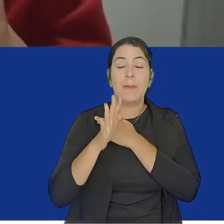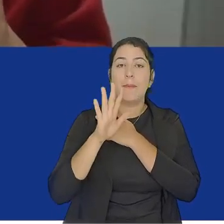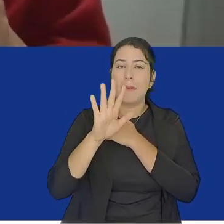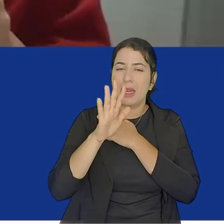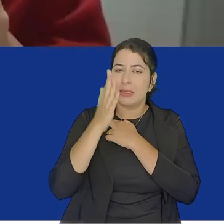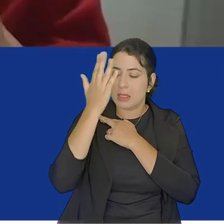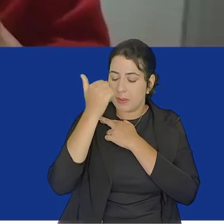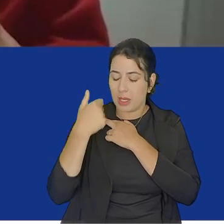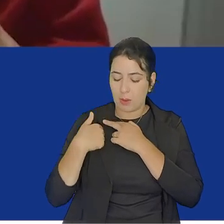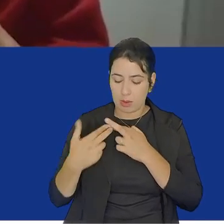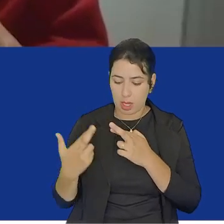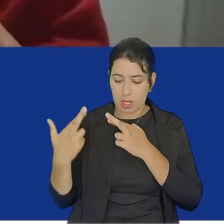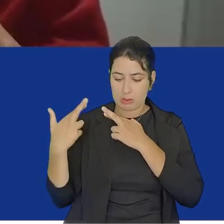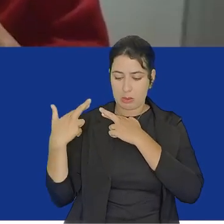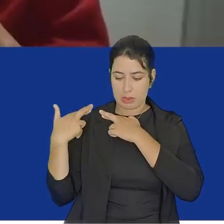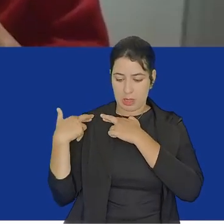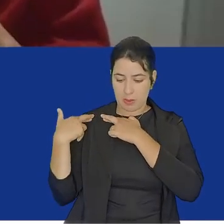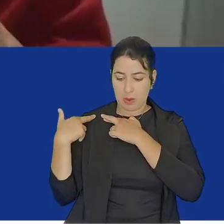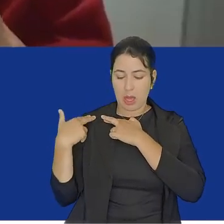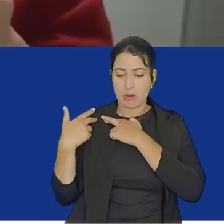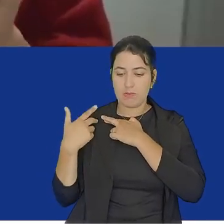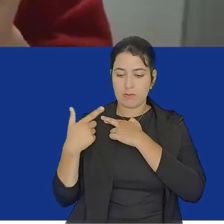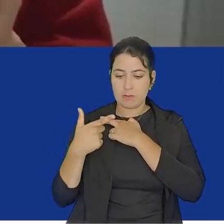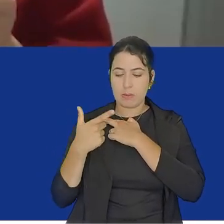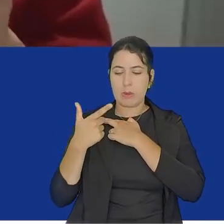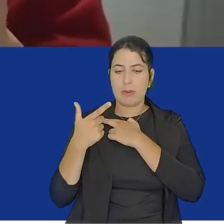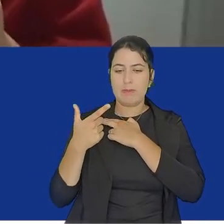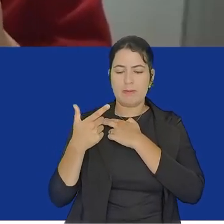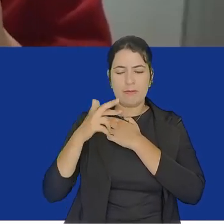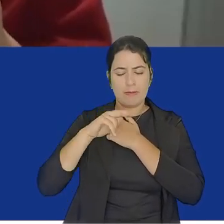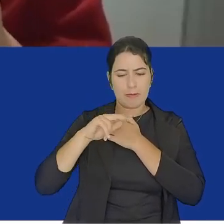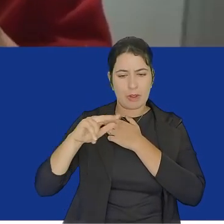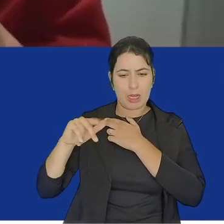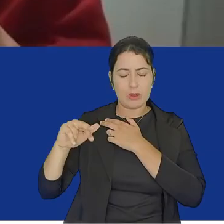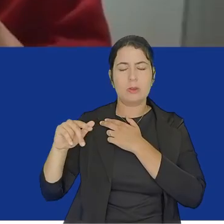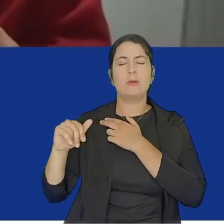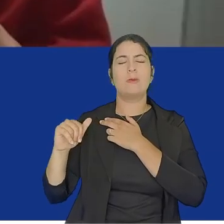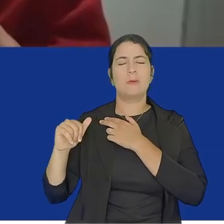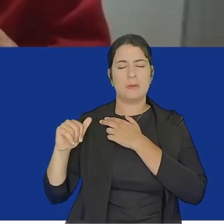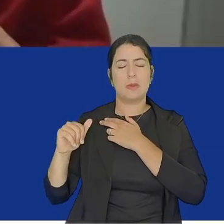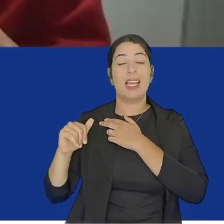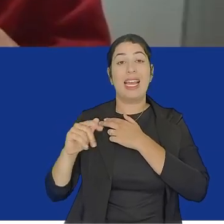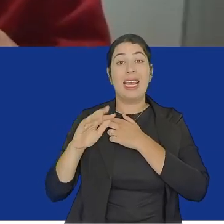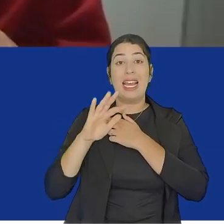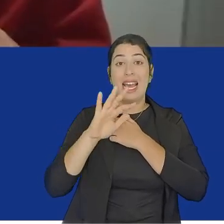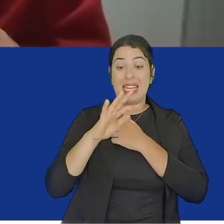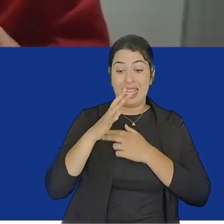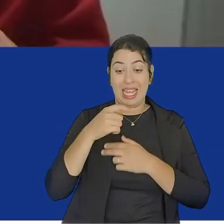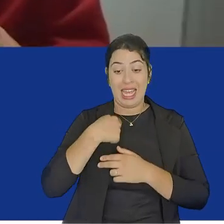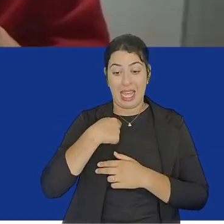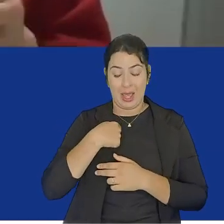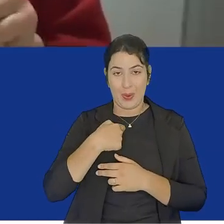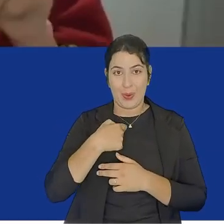Carla, do que você está falando? Vou explicar. E aí, de novo, é cultura. Como a gente foi muito punido quando erra,